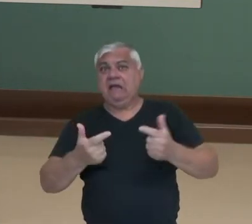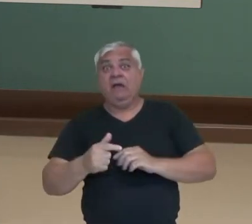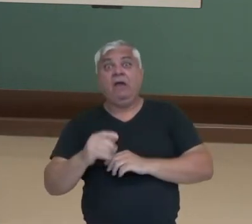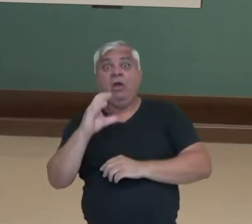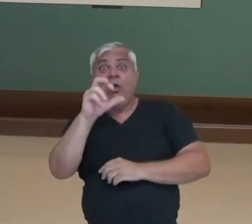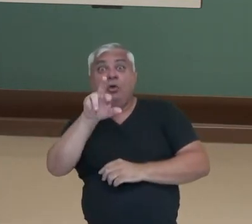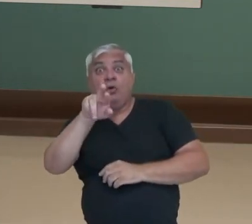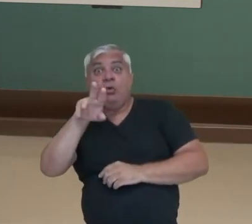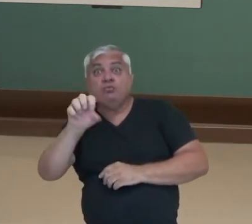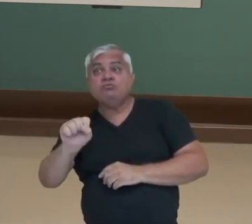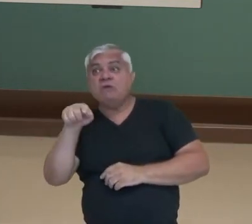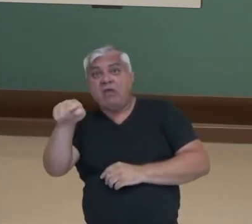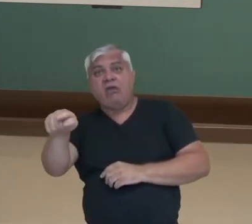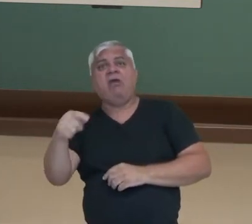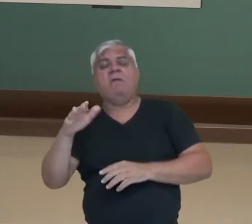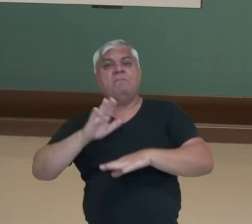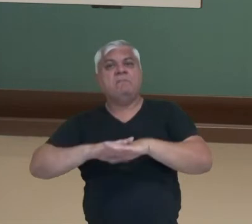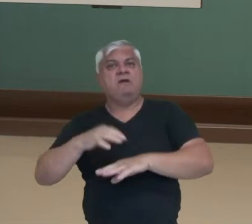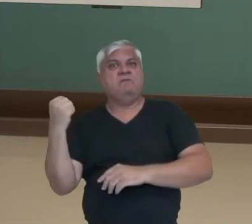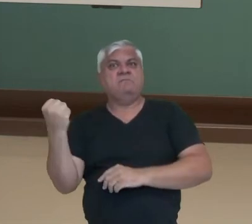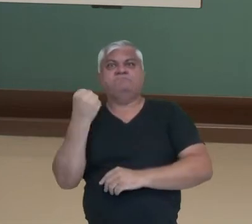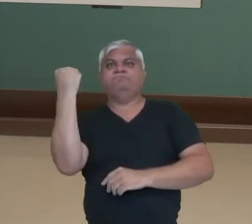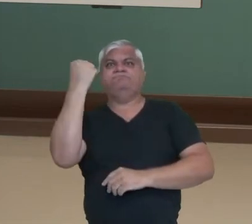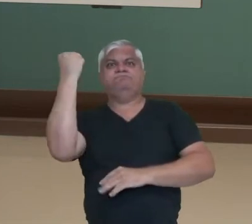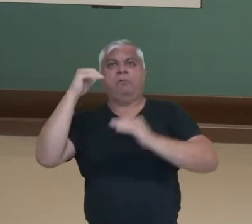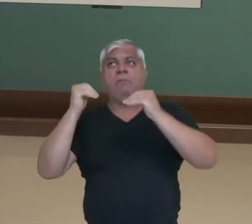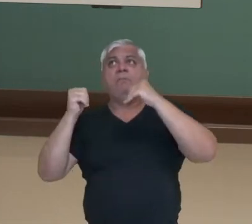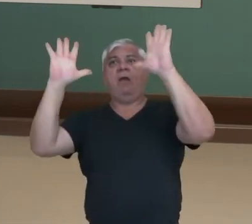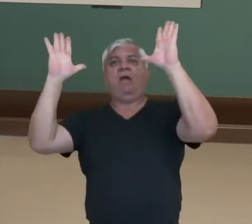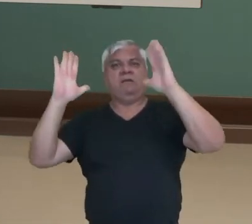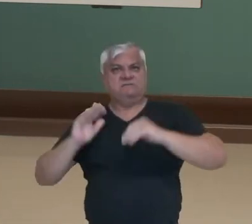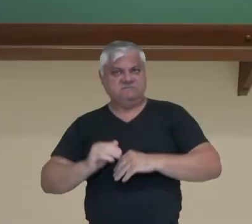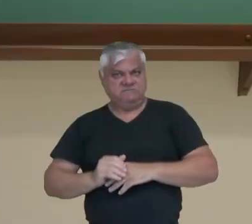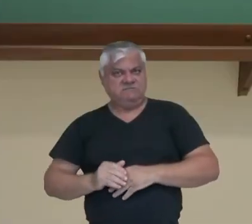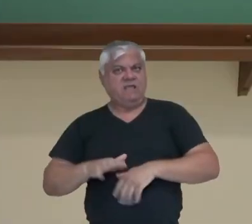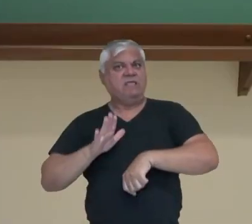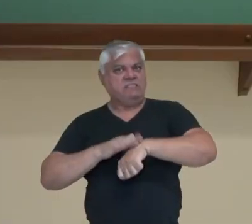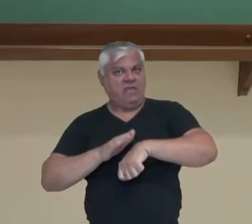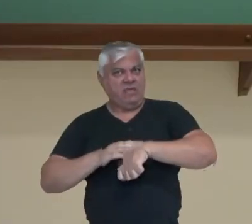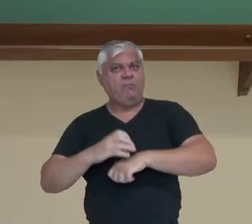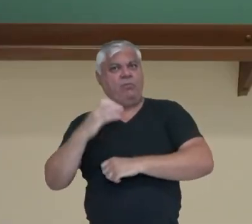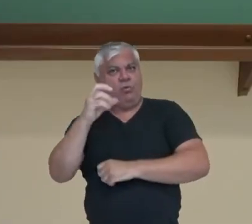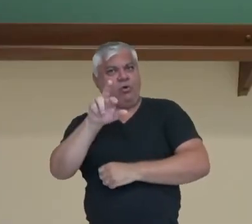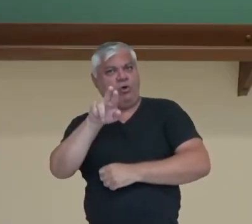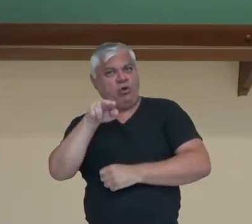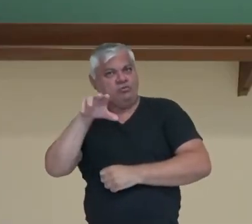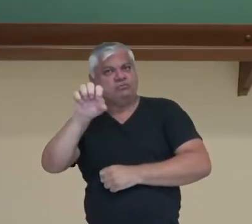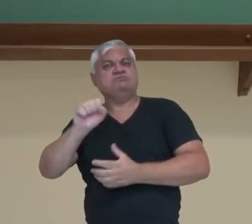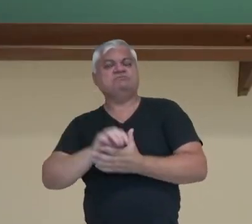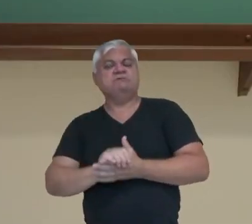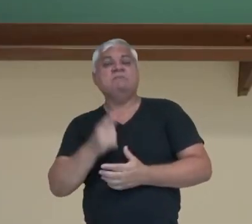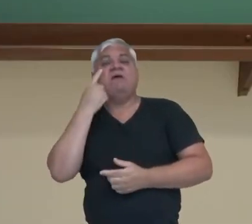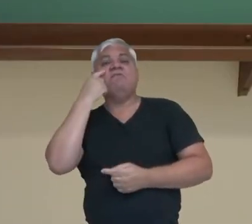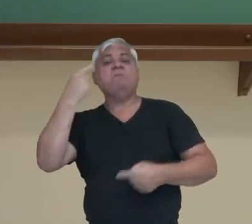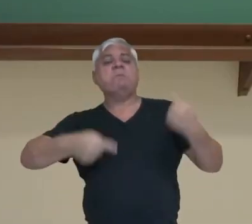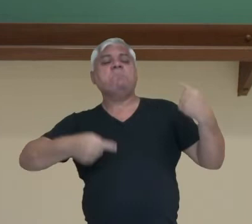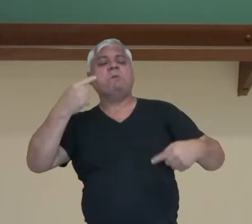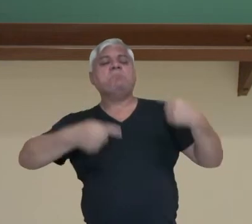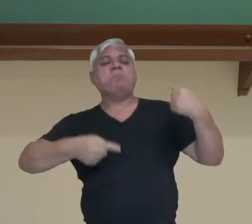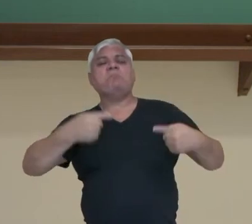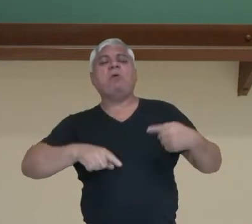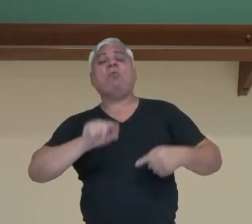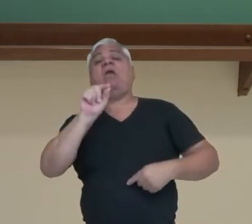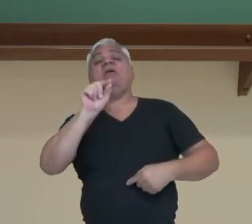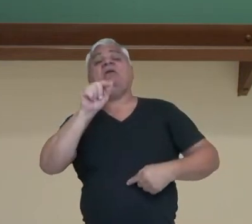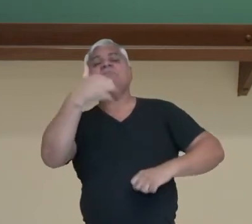dele, seria o titã mais poderoso, é o deus do tempo, né? Então tem uma guerra entre os deuses para ver quem vai governar também. Quem